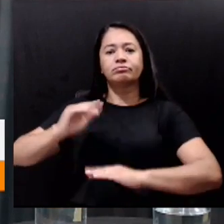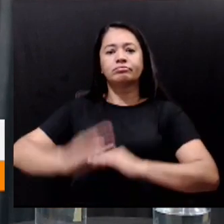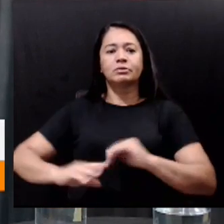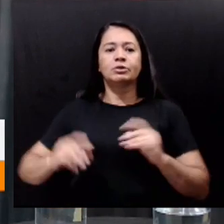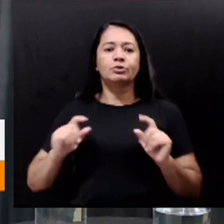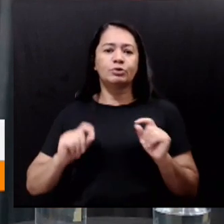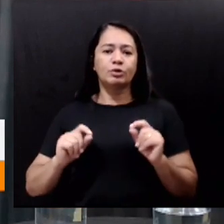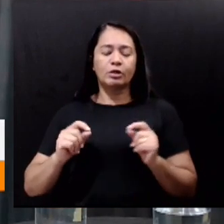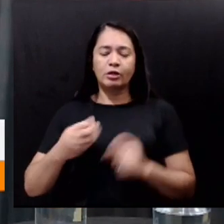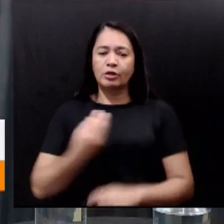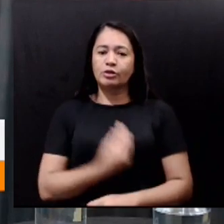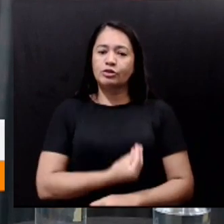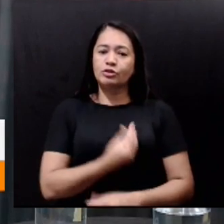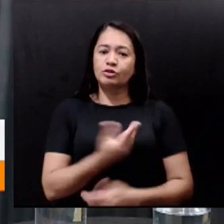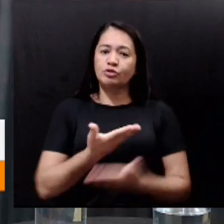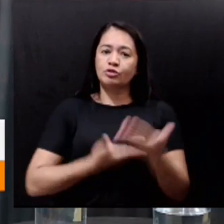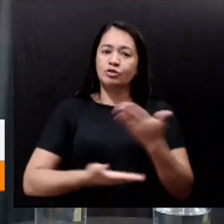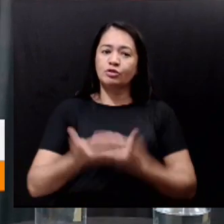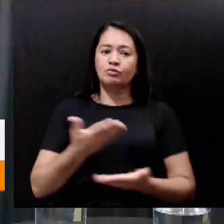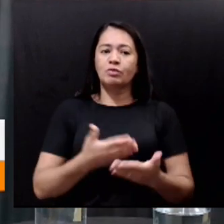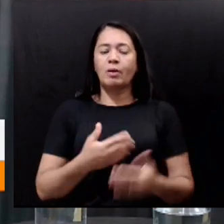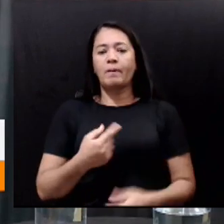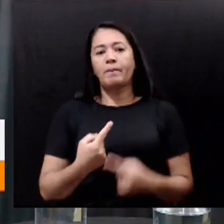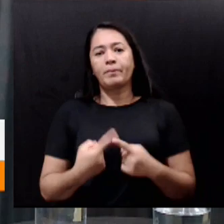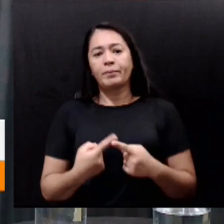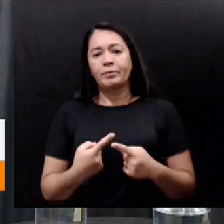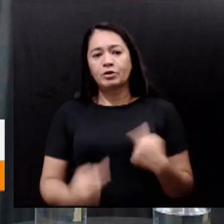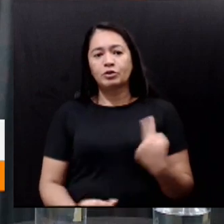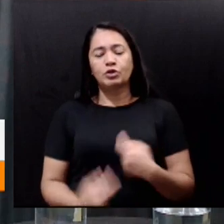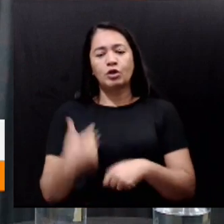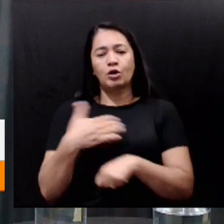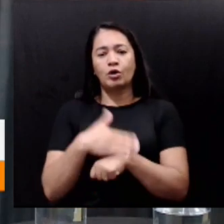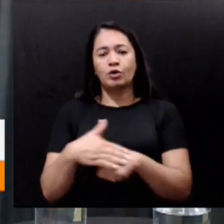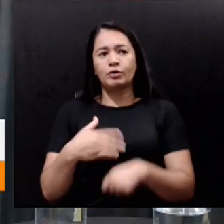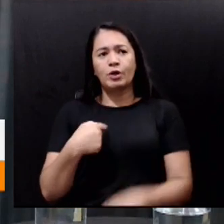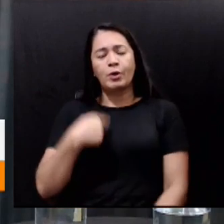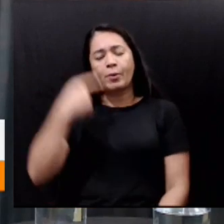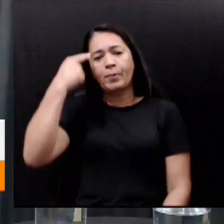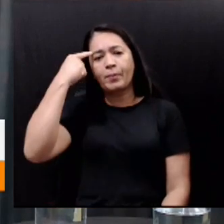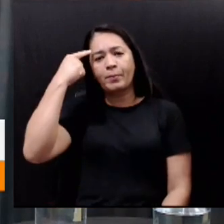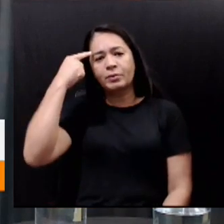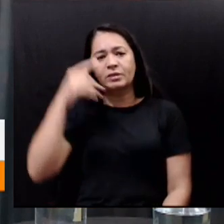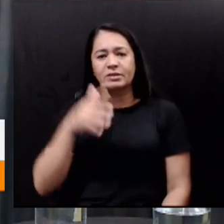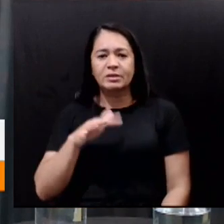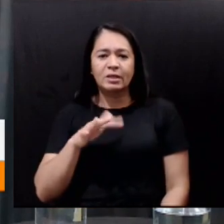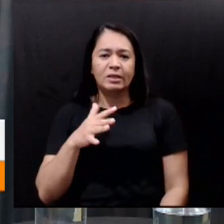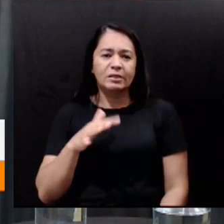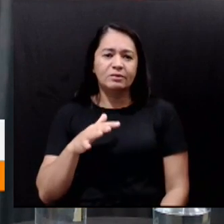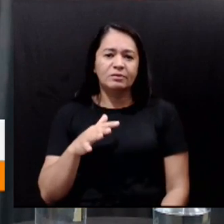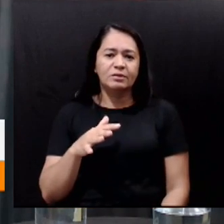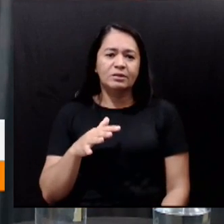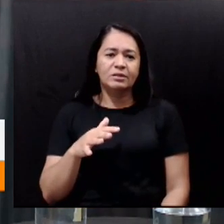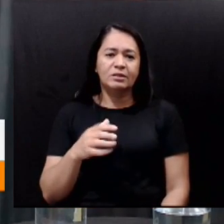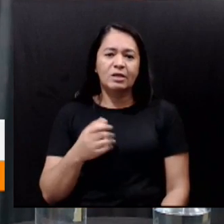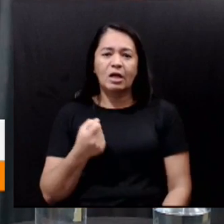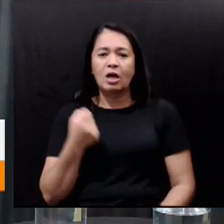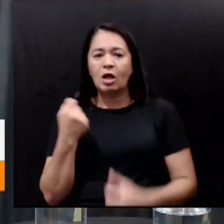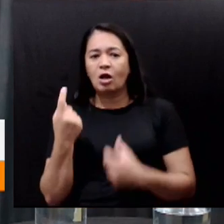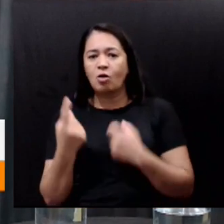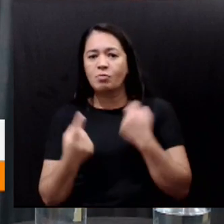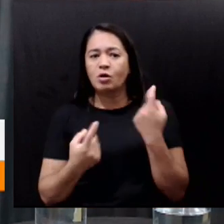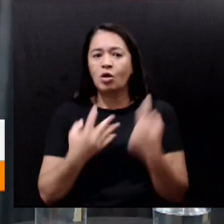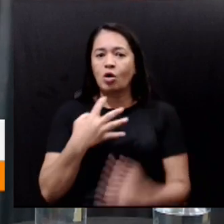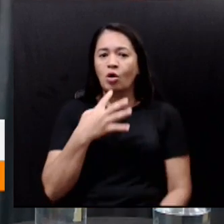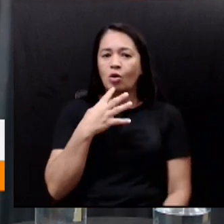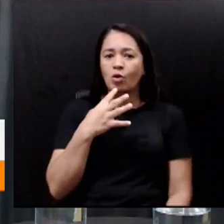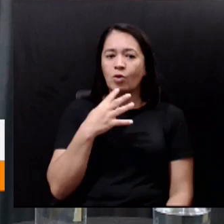porque até conforme, né, a gente estava conversando, eu estava pensando, né, às vezes, em muitas ocasiões, a gente vai conhecer o nosso vizinho quando